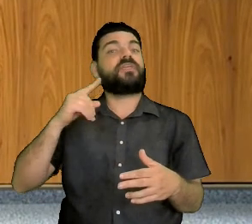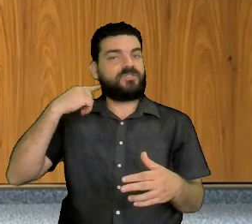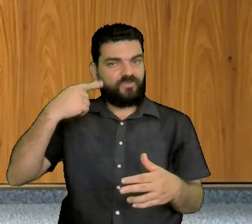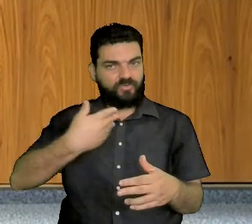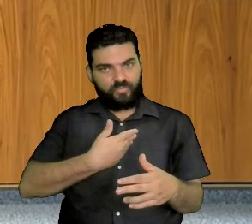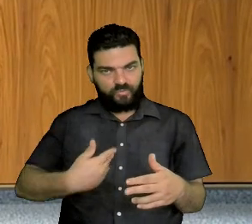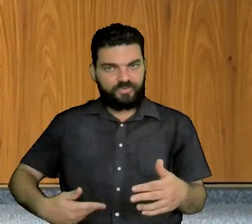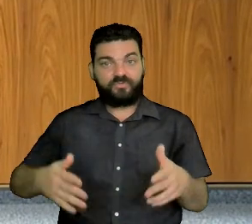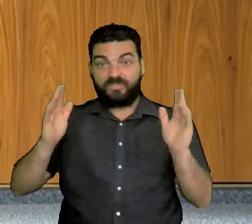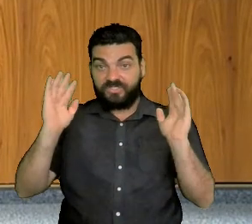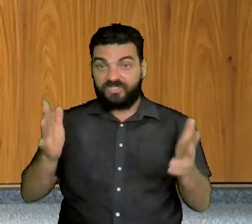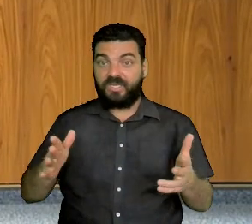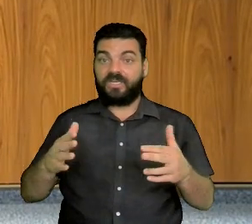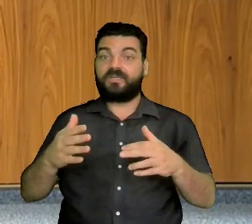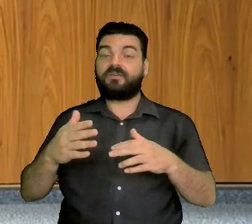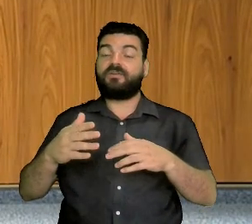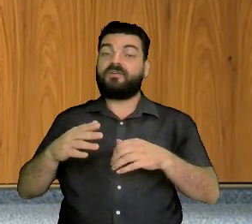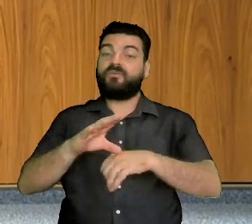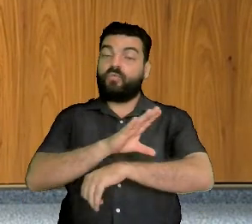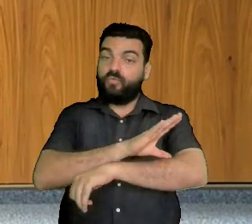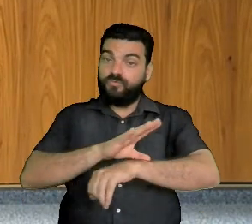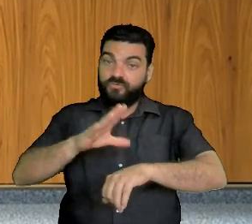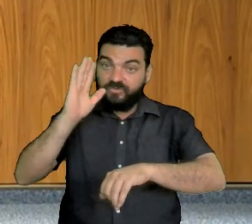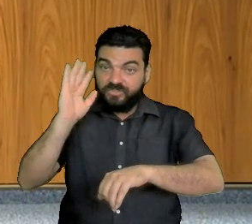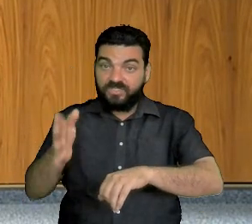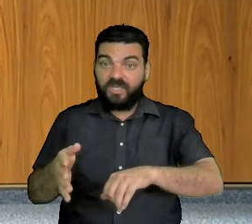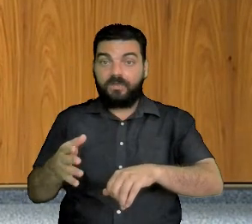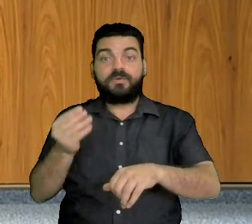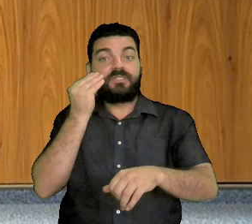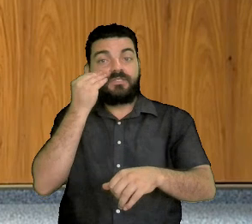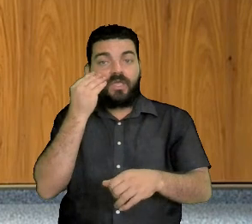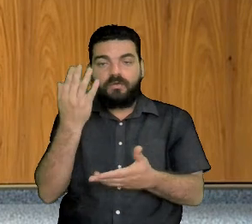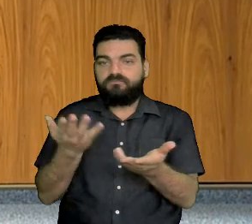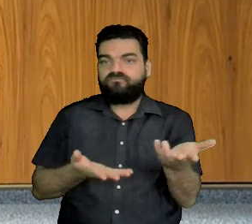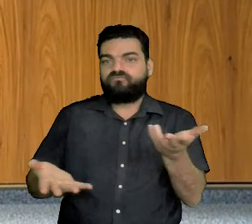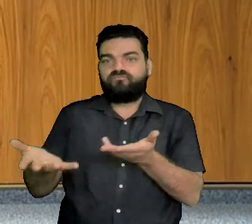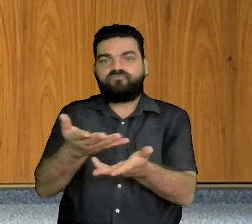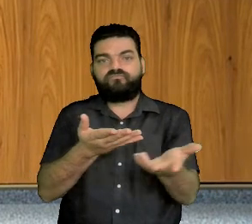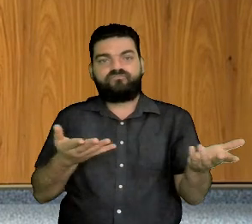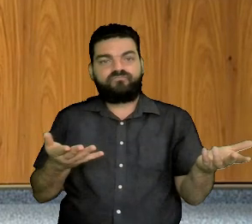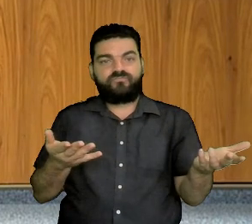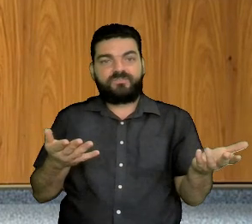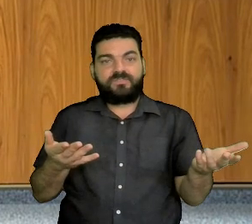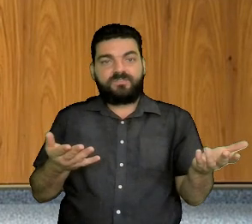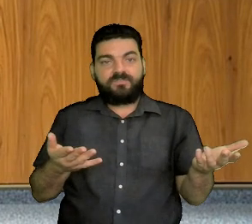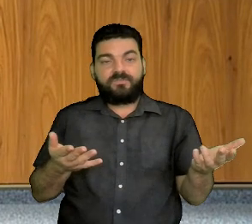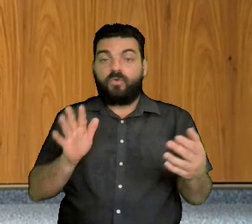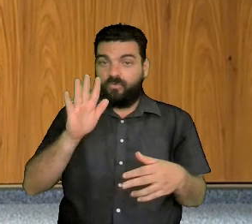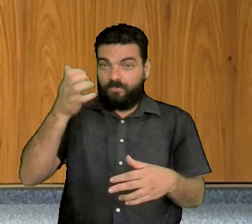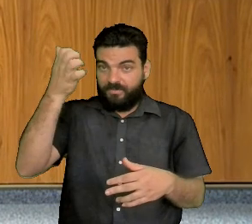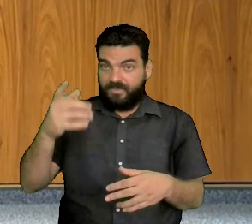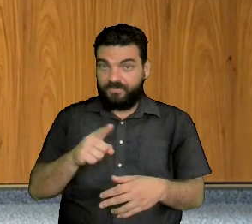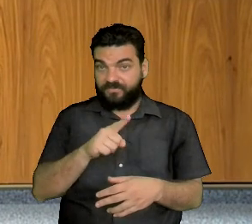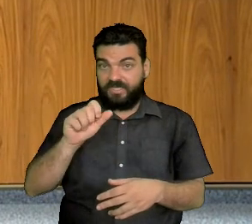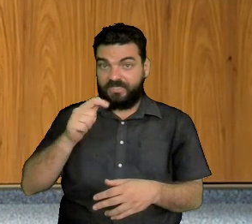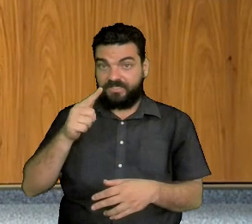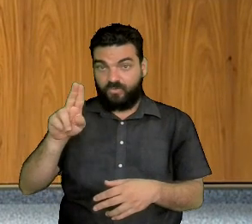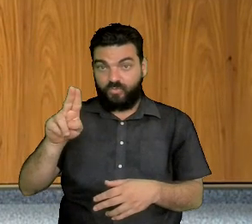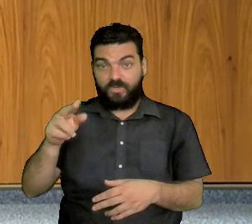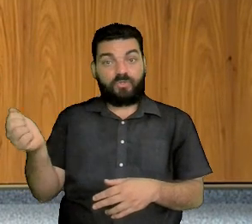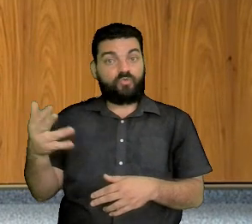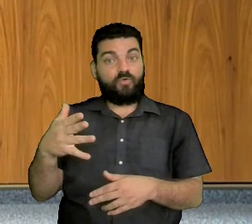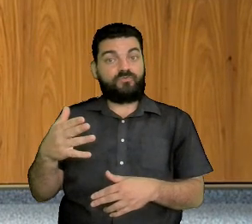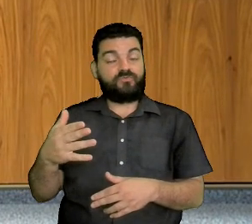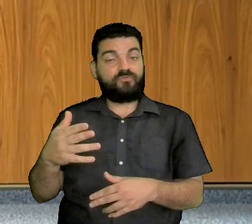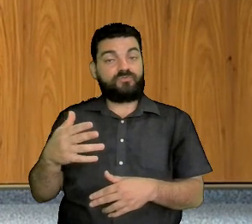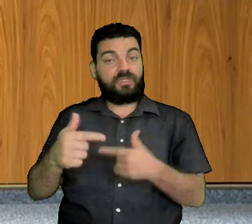públicos preparados para auxiliar nessas mediações. Importante ressaltar que lá na AGU, nessa nova gestão,